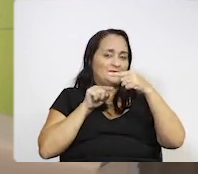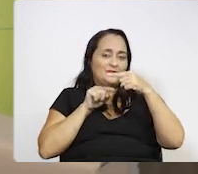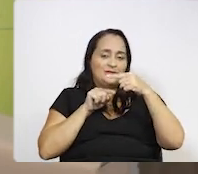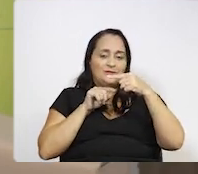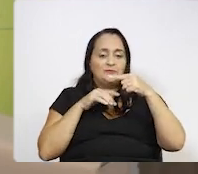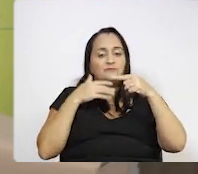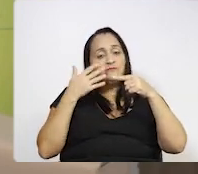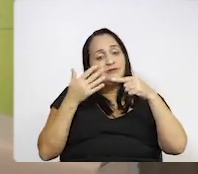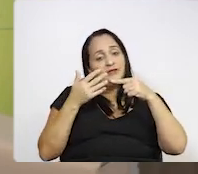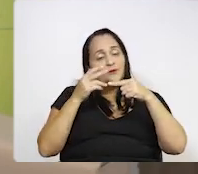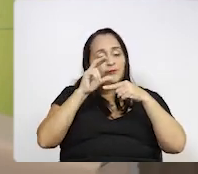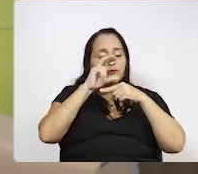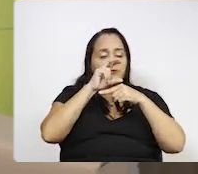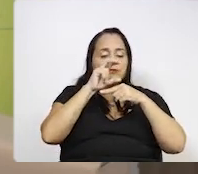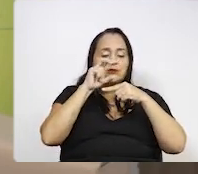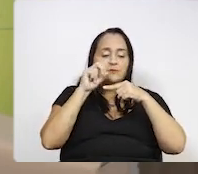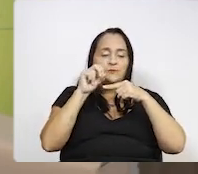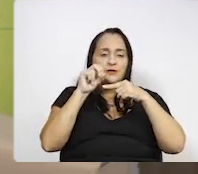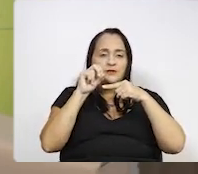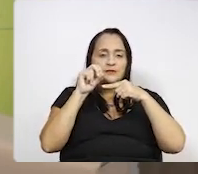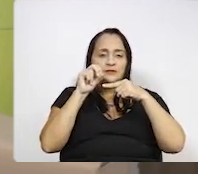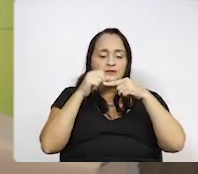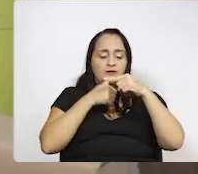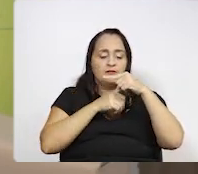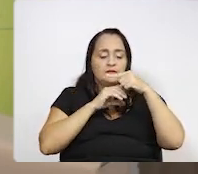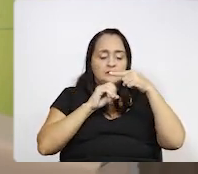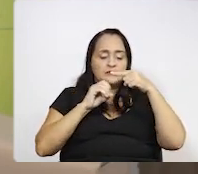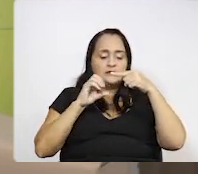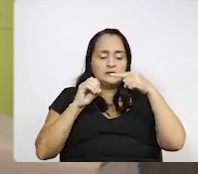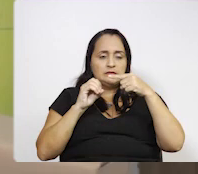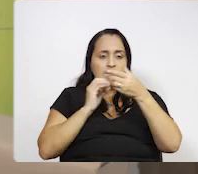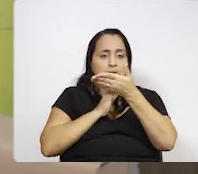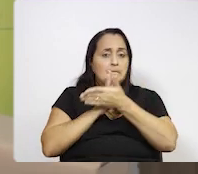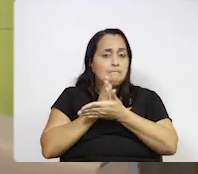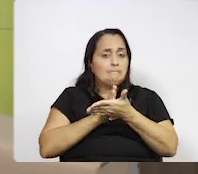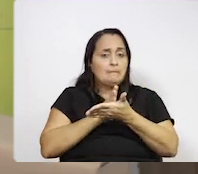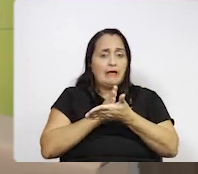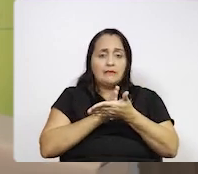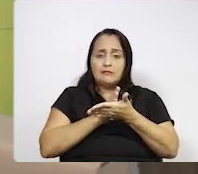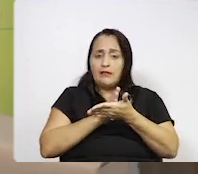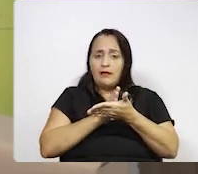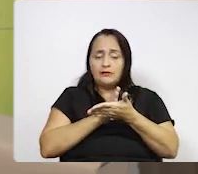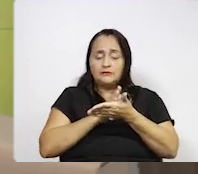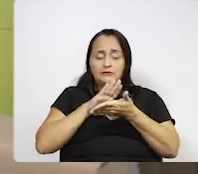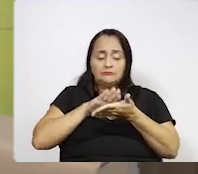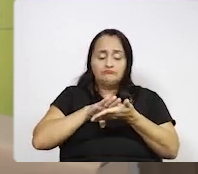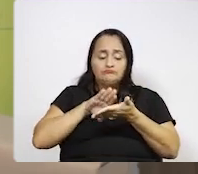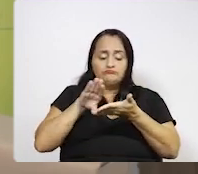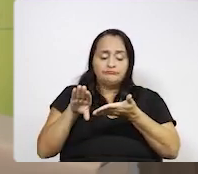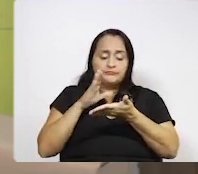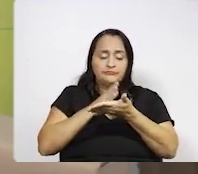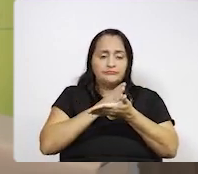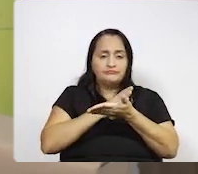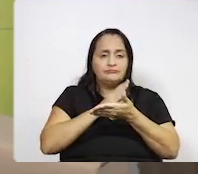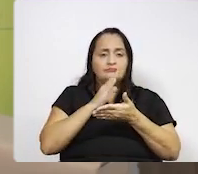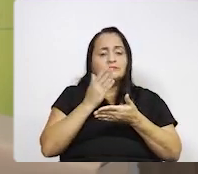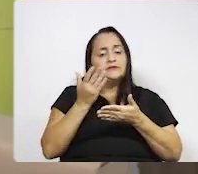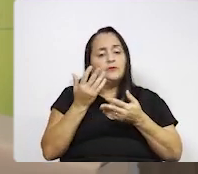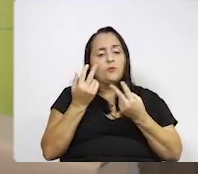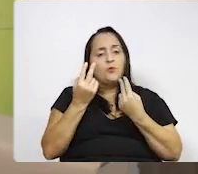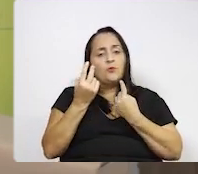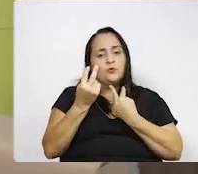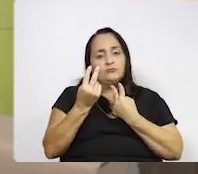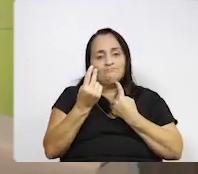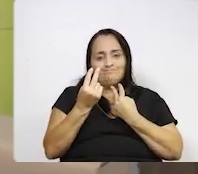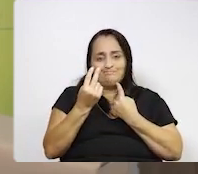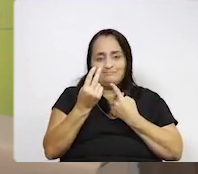denominador. Então, 50 é a metade de 100. Então, as duas